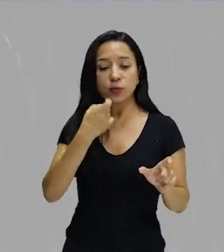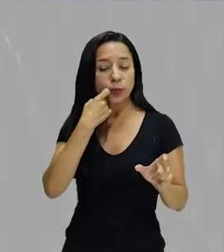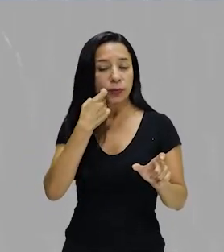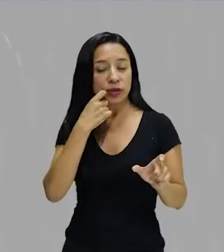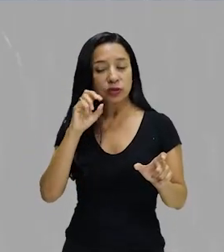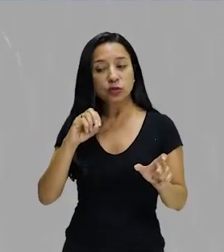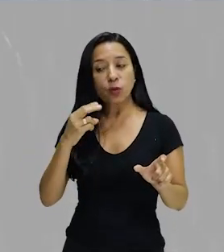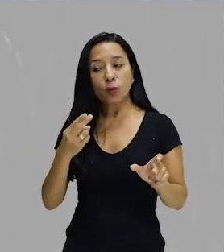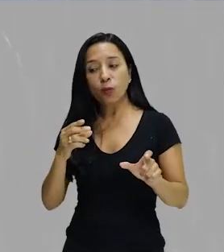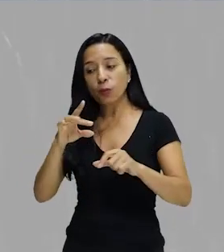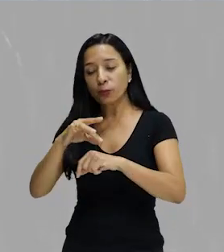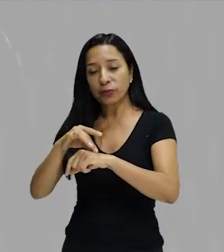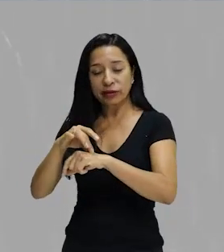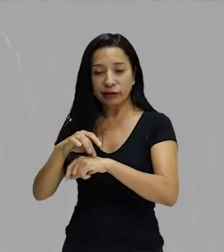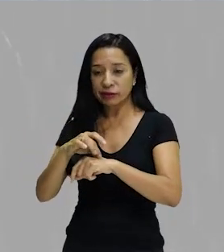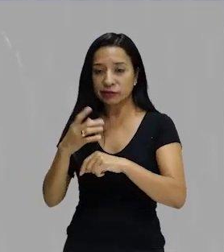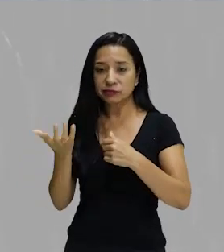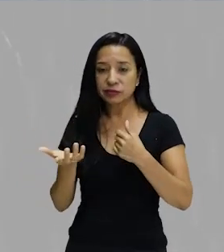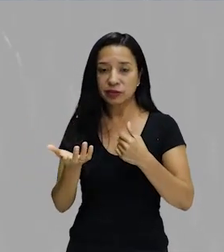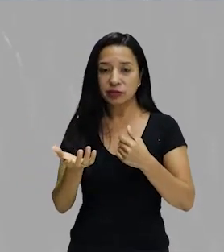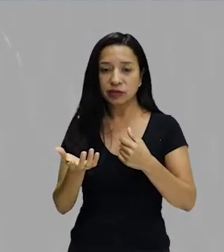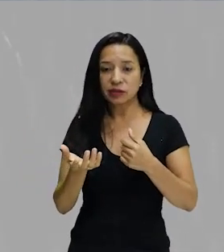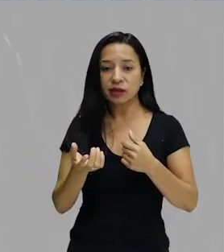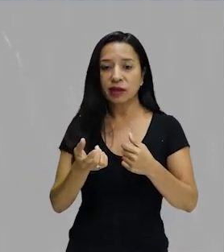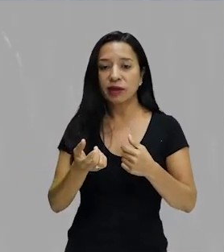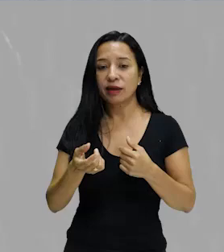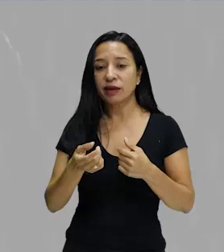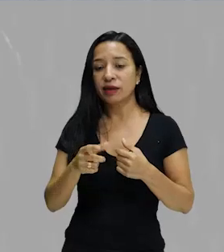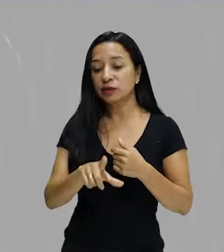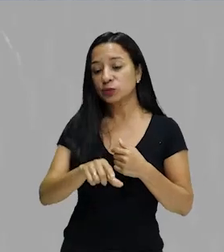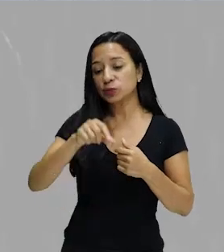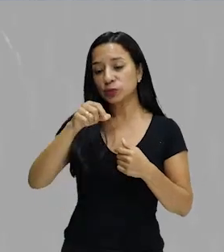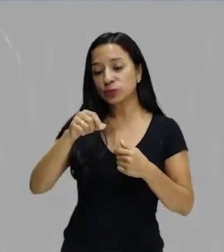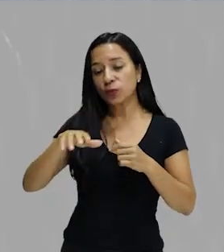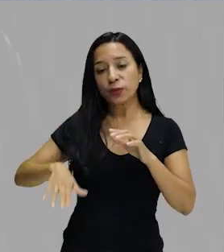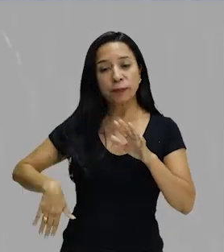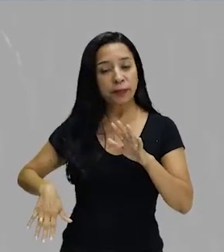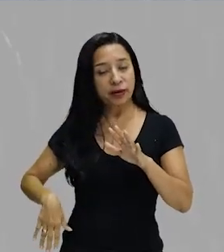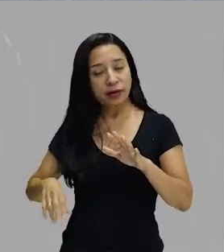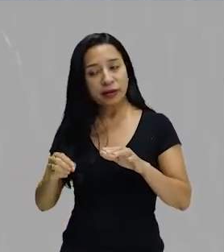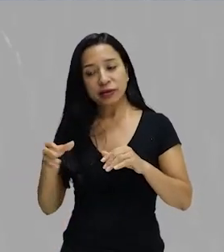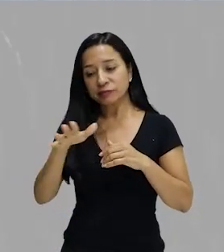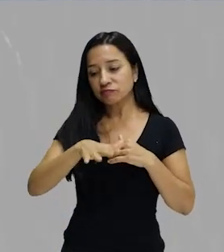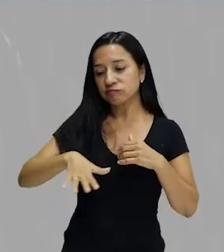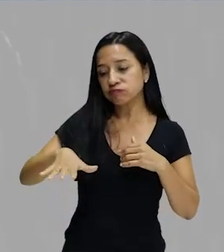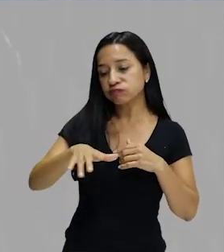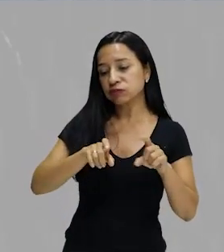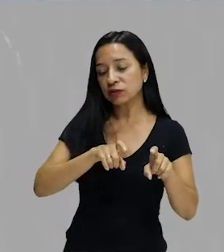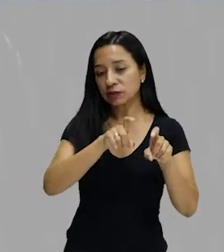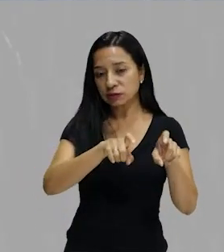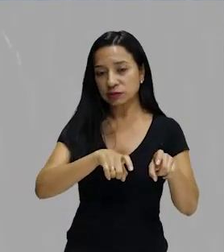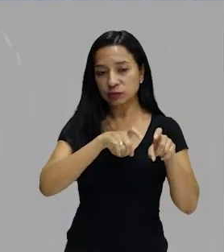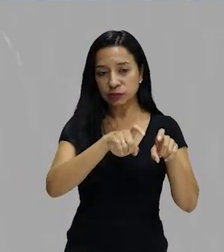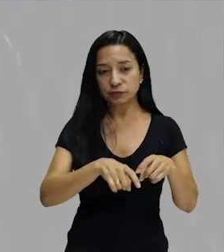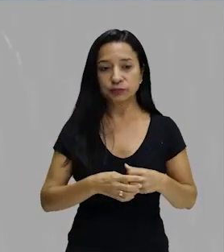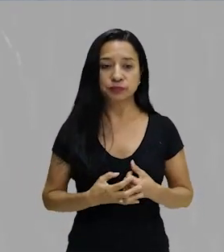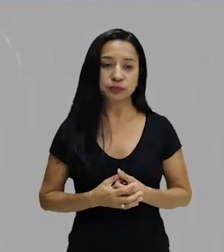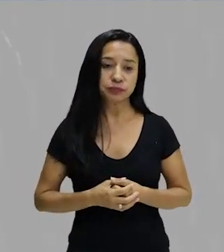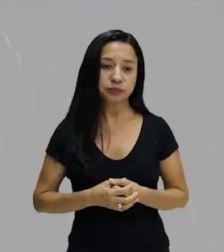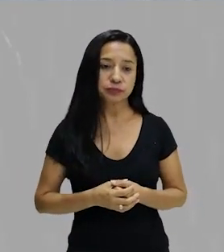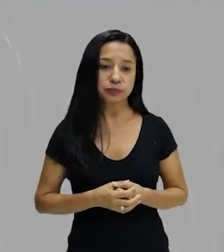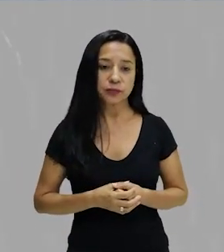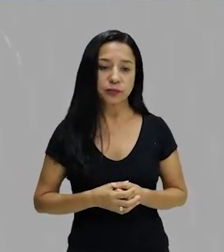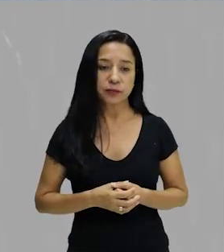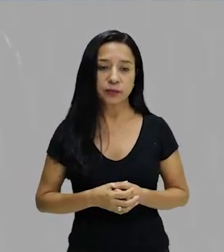suco a refrigerantes, prefiro praia a campo, ok? A segunda diz assim, ó,